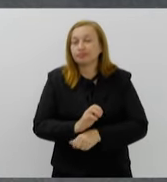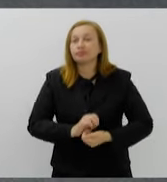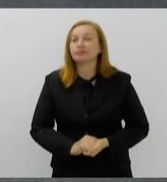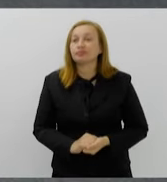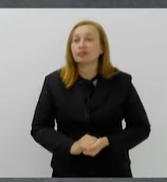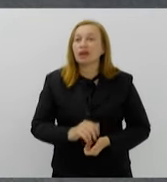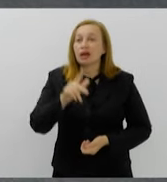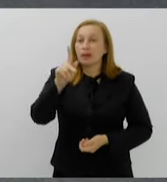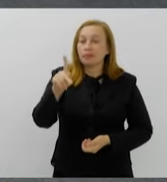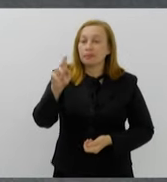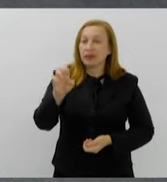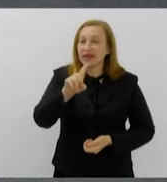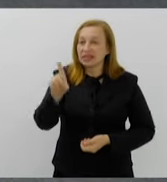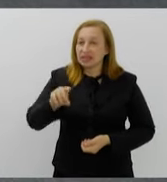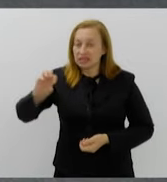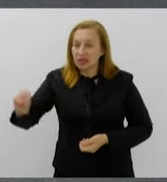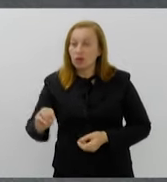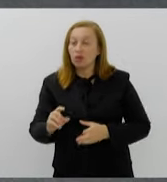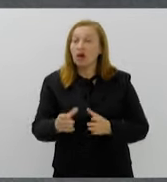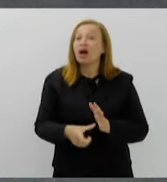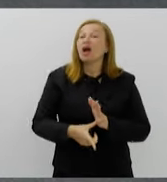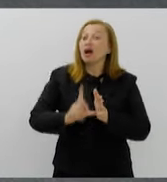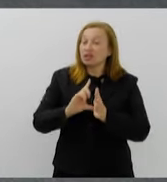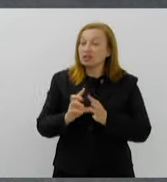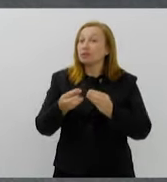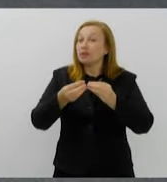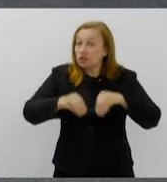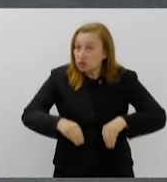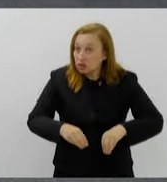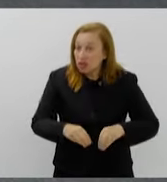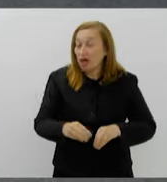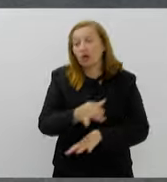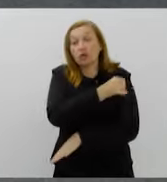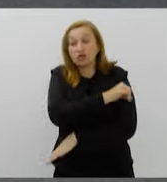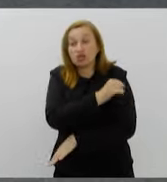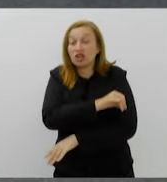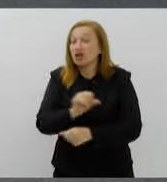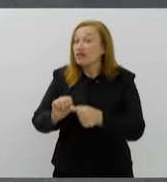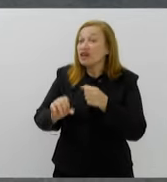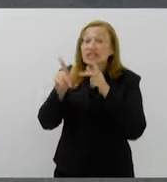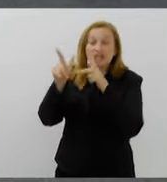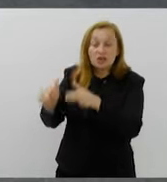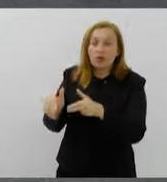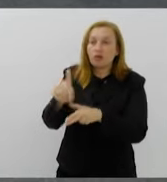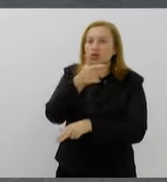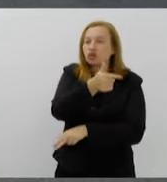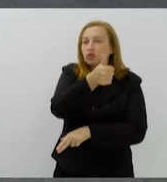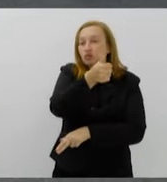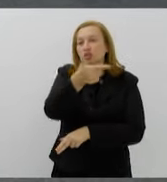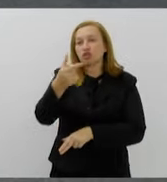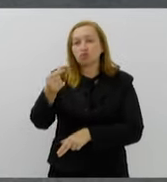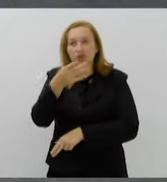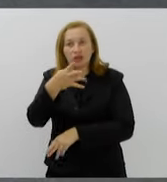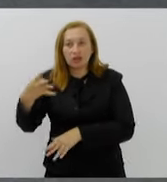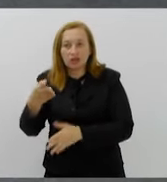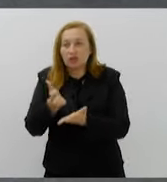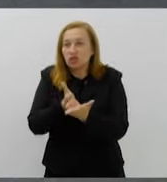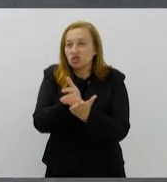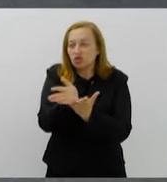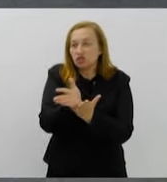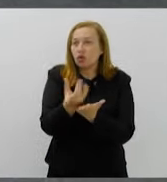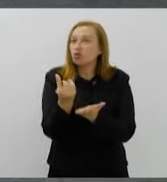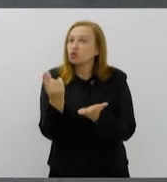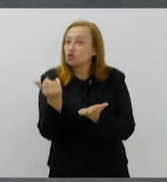pesão antes de quebrar o Rio de Janeiro em 2016 fez a mesma coisa em 2014 desviou dinheiro do Rio